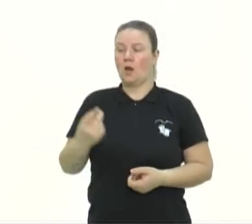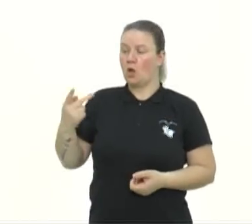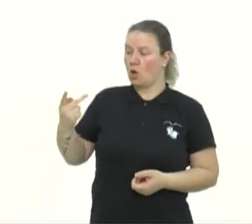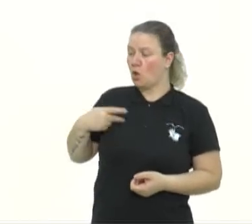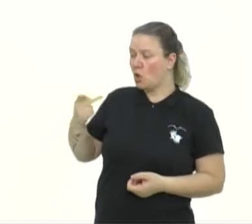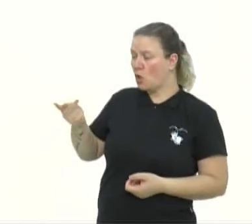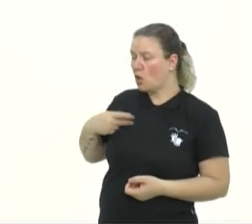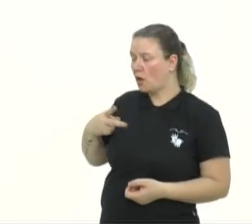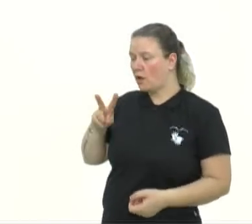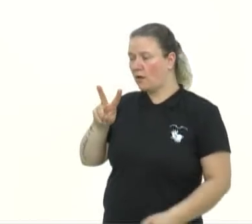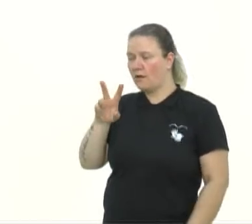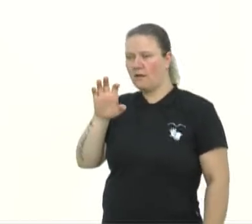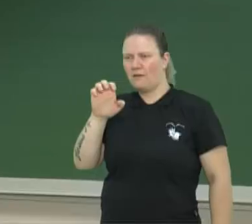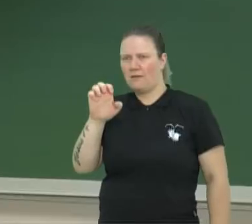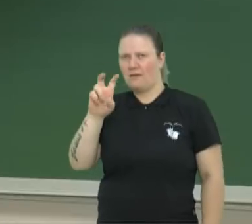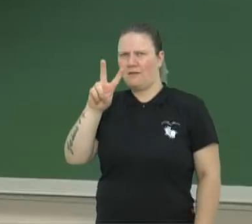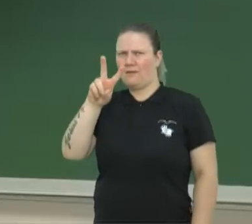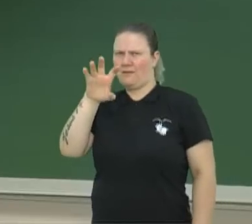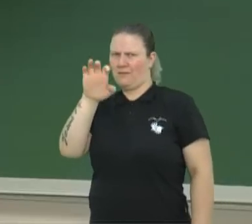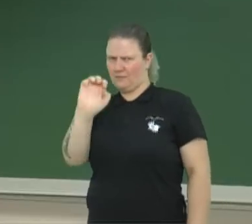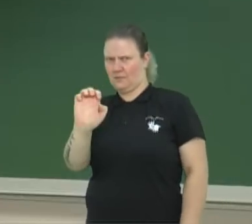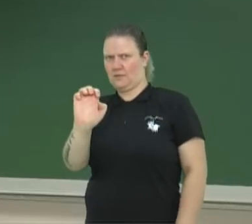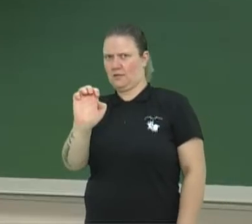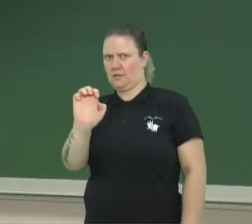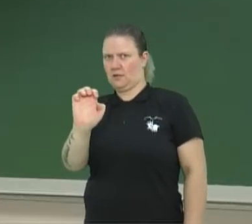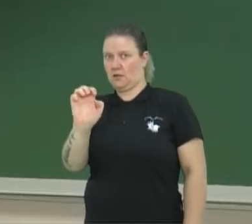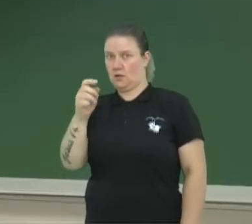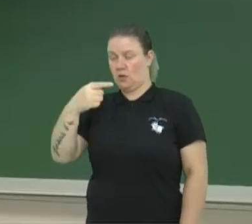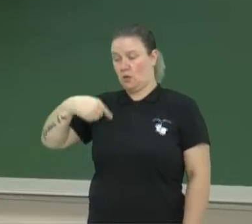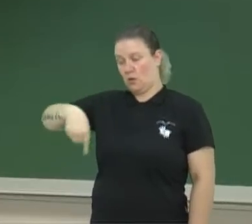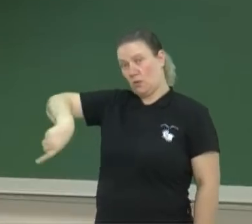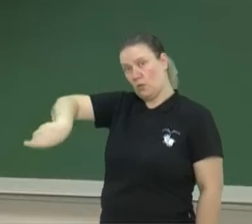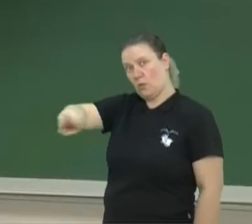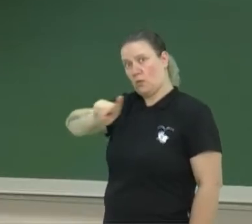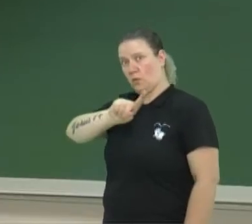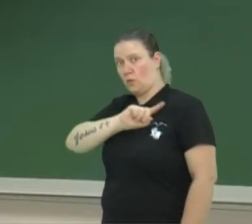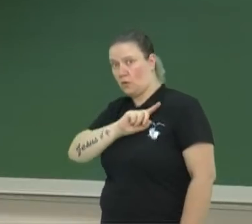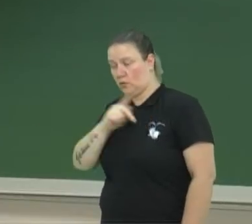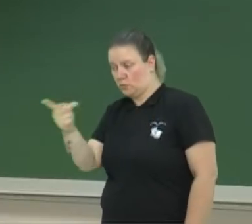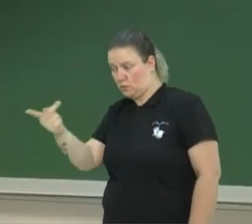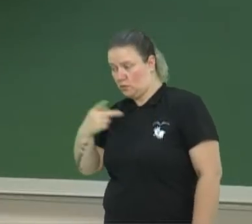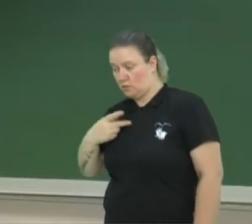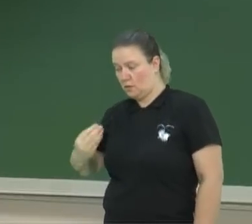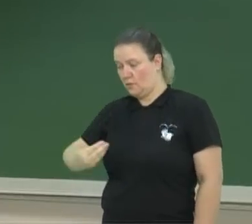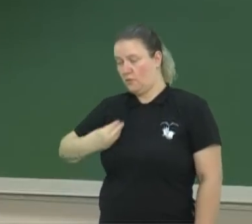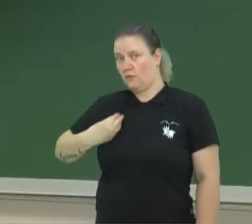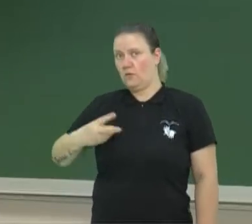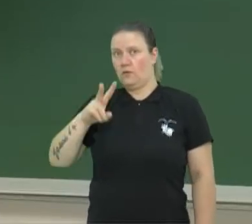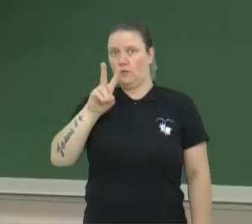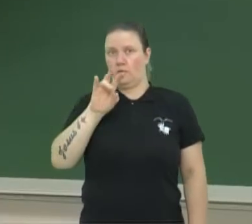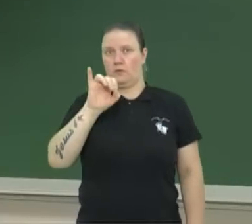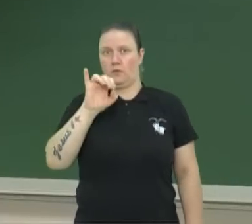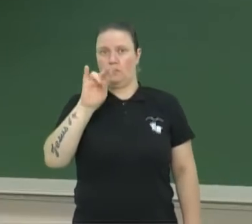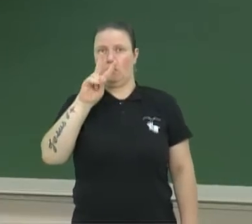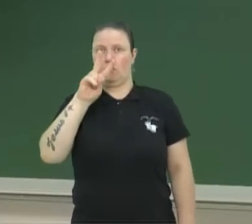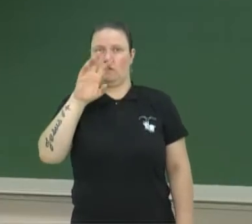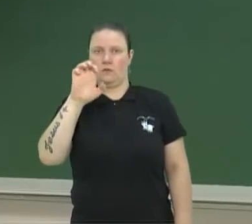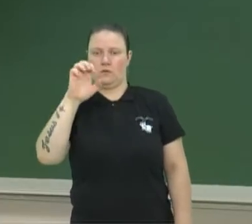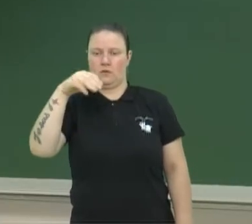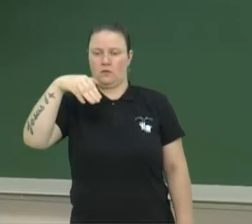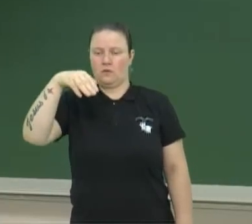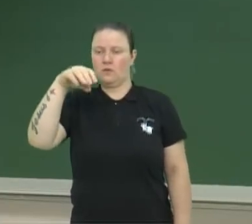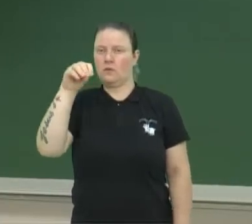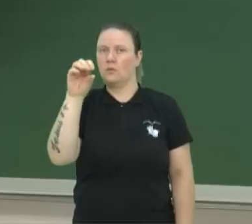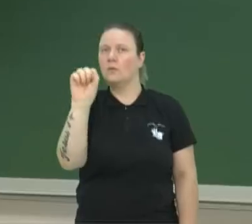Nós veve. Se fosse na escrita padrão, como seria? Nós vivemos, certo? Olha aqui a